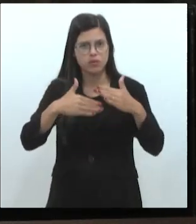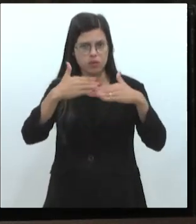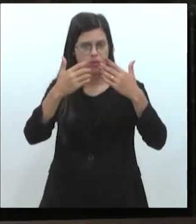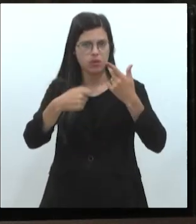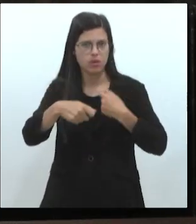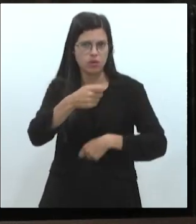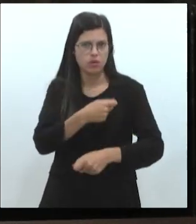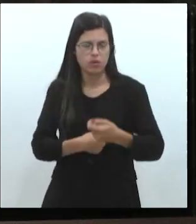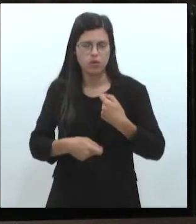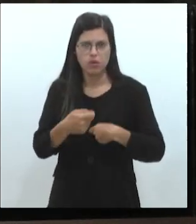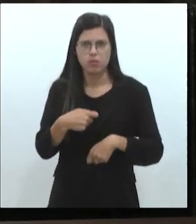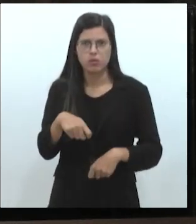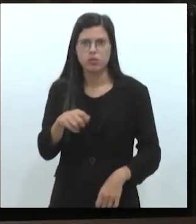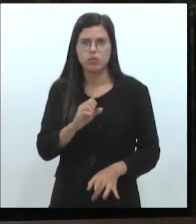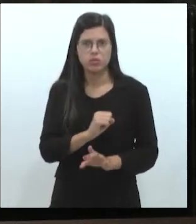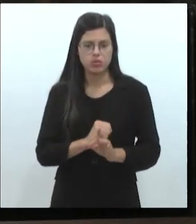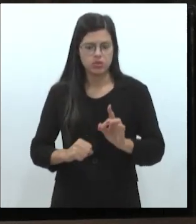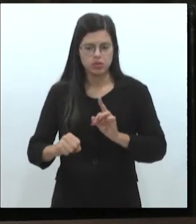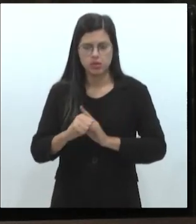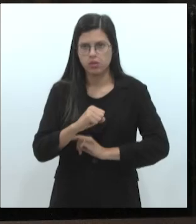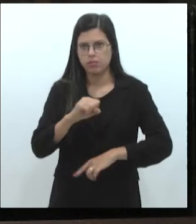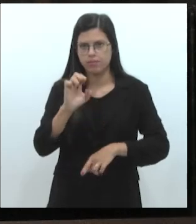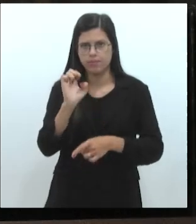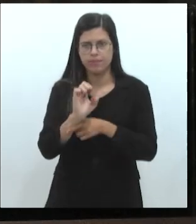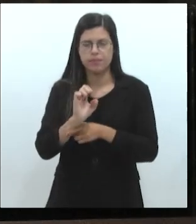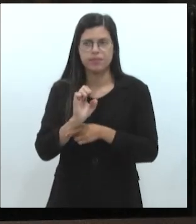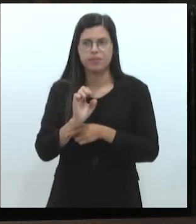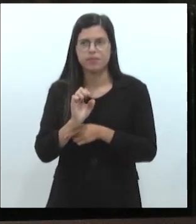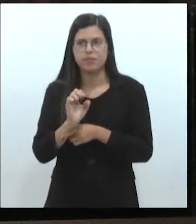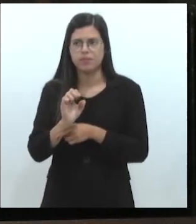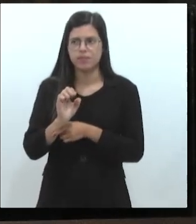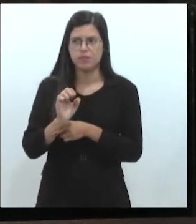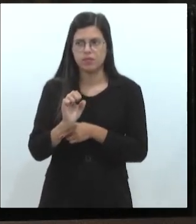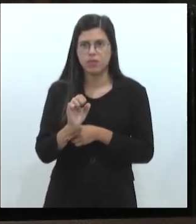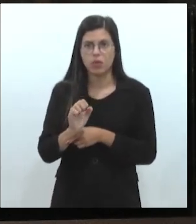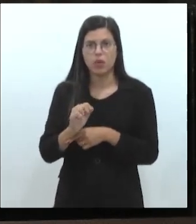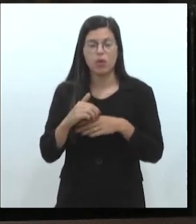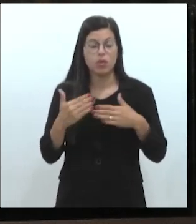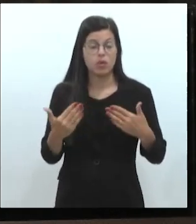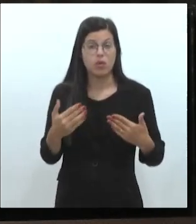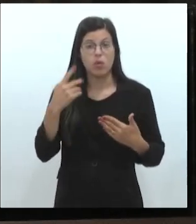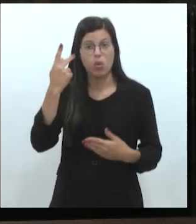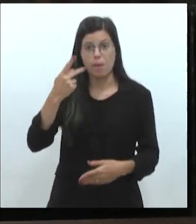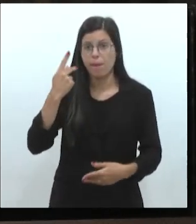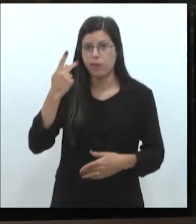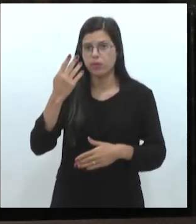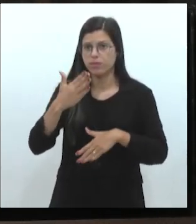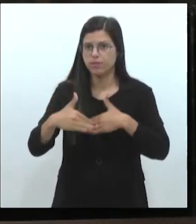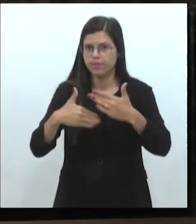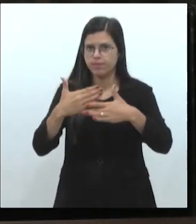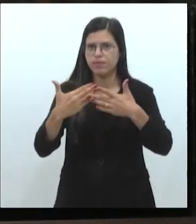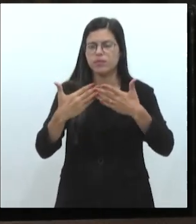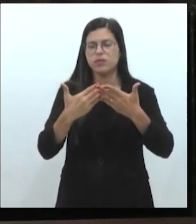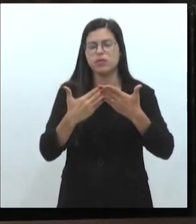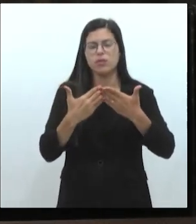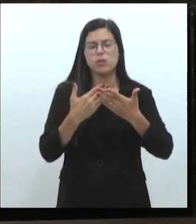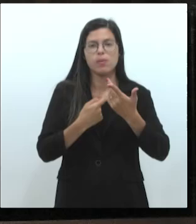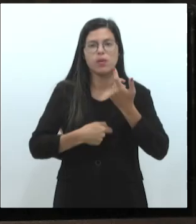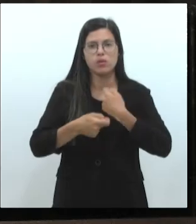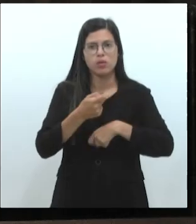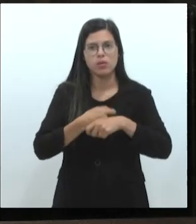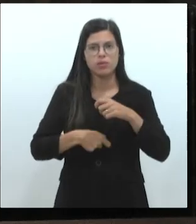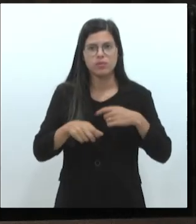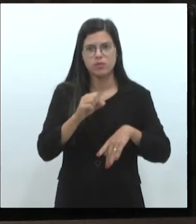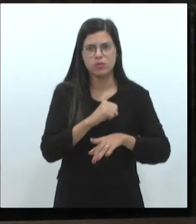desenvolvimento econômico e social do Estado. E quando a política de desenvolvimento econômico e social do Estado